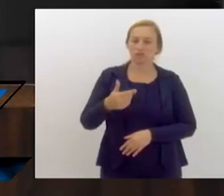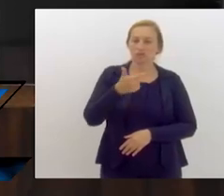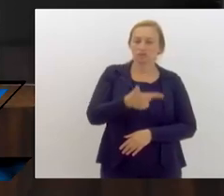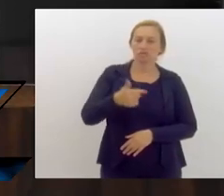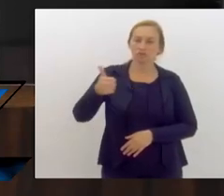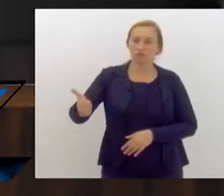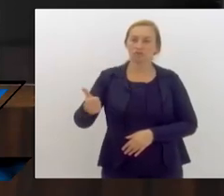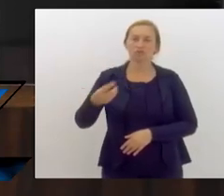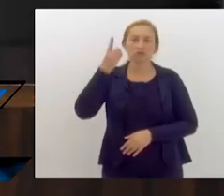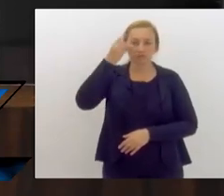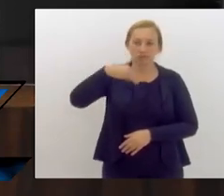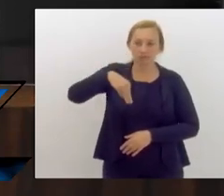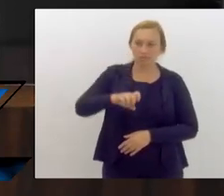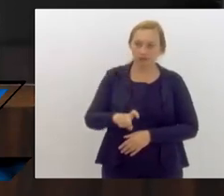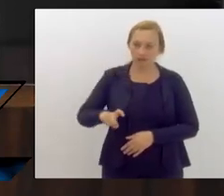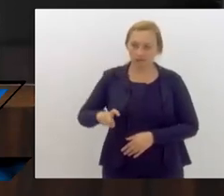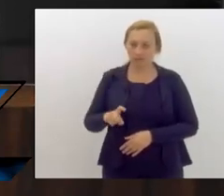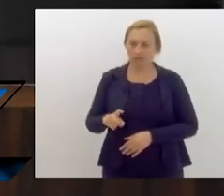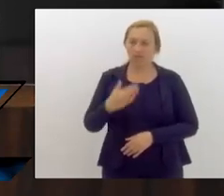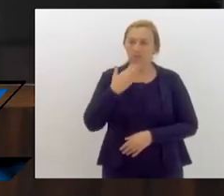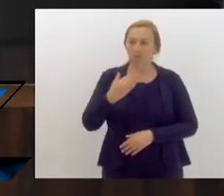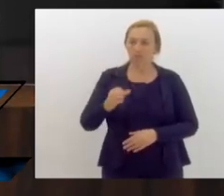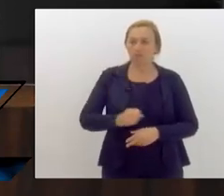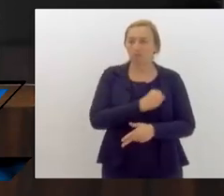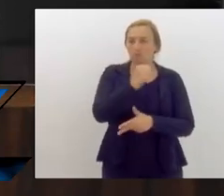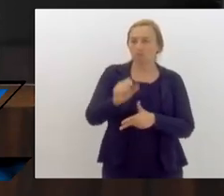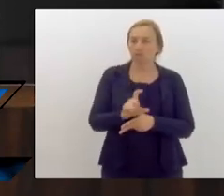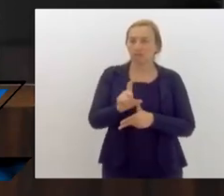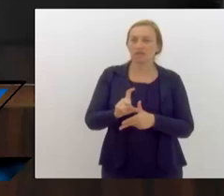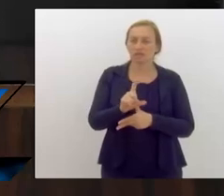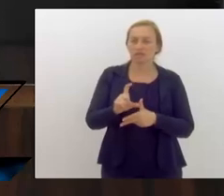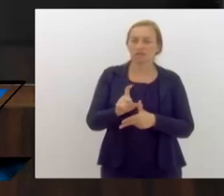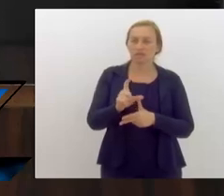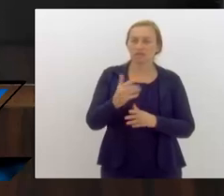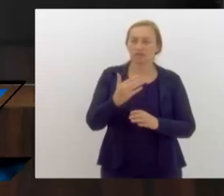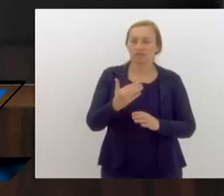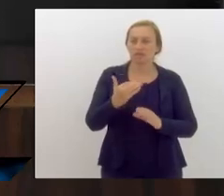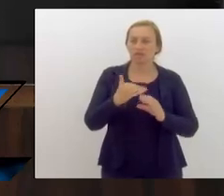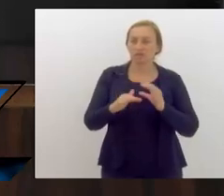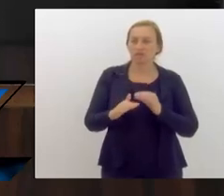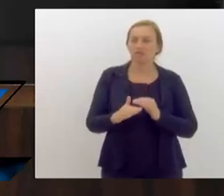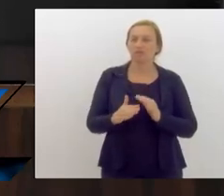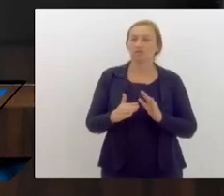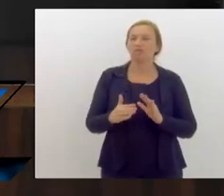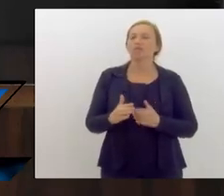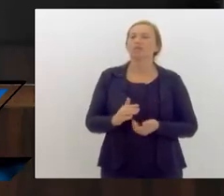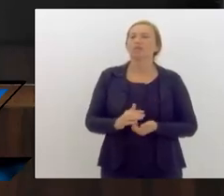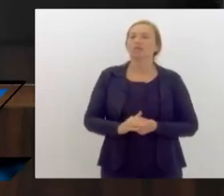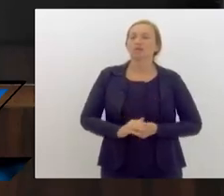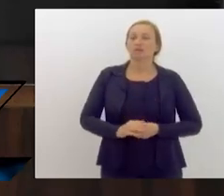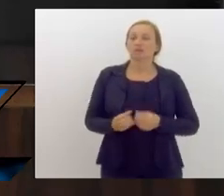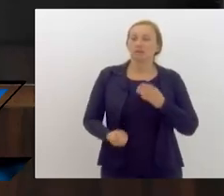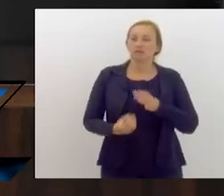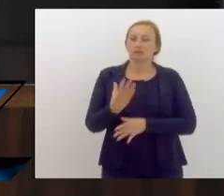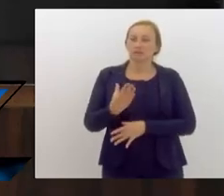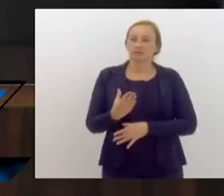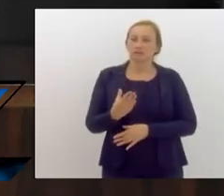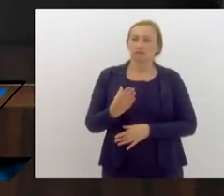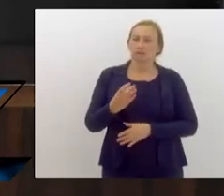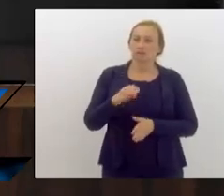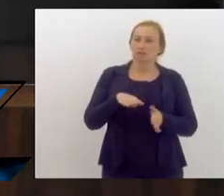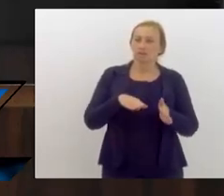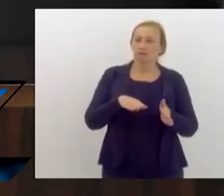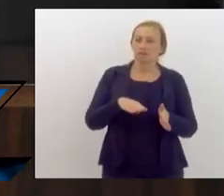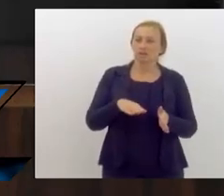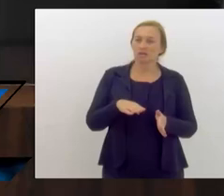Deputado Max Lemos que solicita o poder executivo em vídeo mensagem dispondo sobre a implantação de um estacionamento de